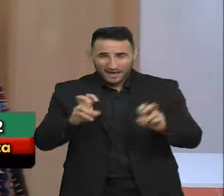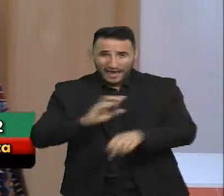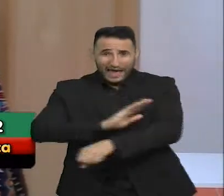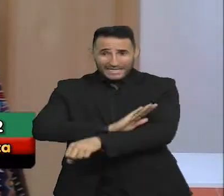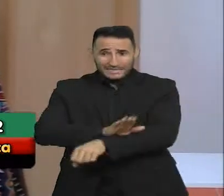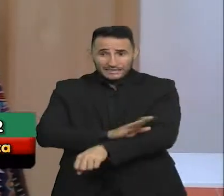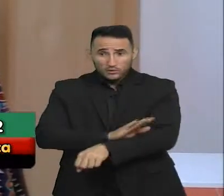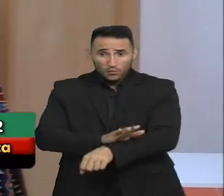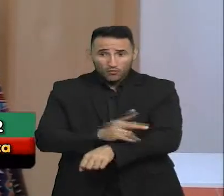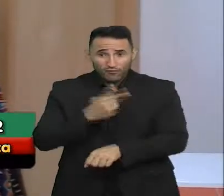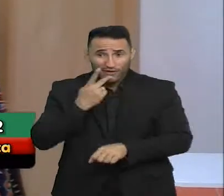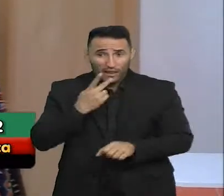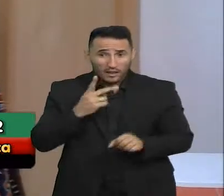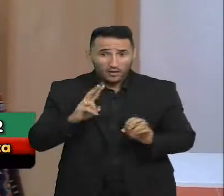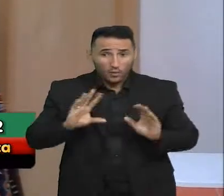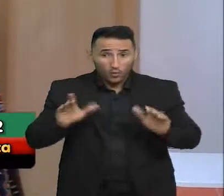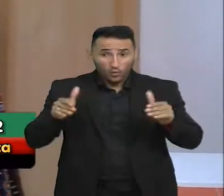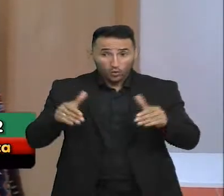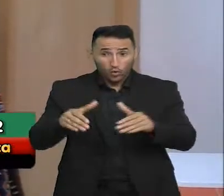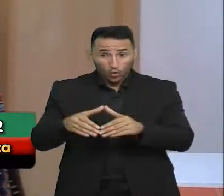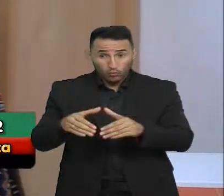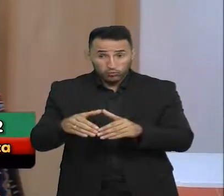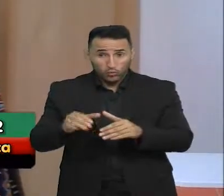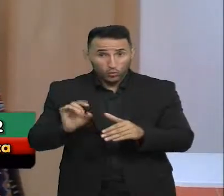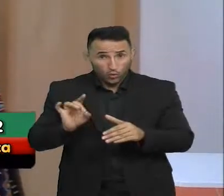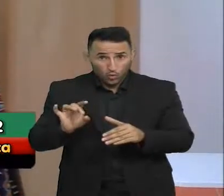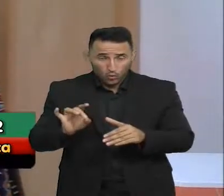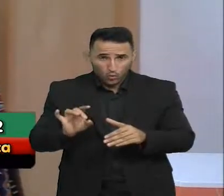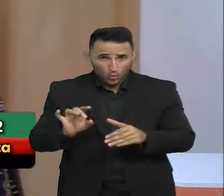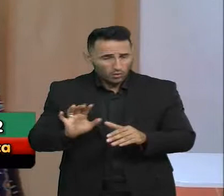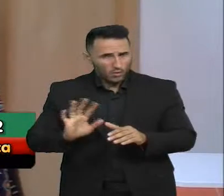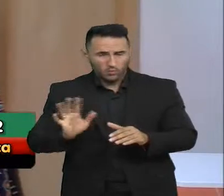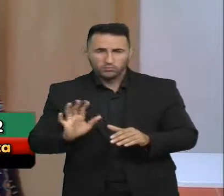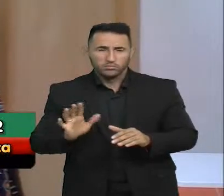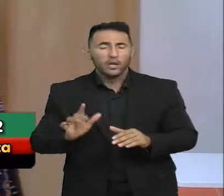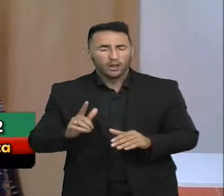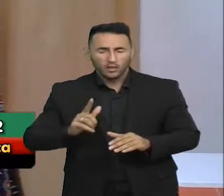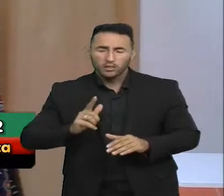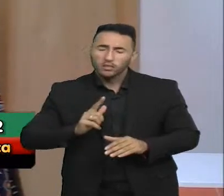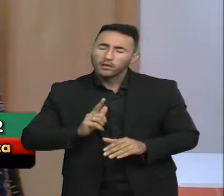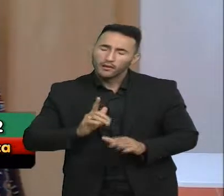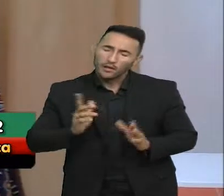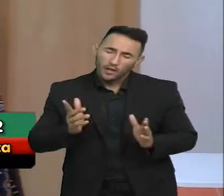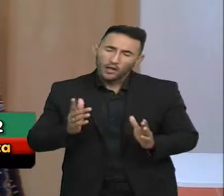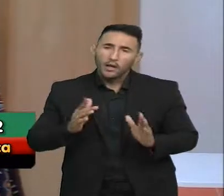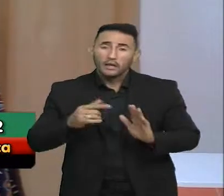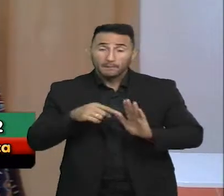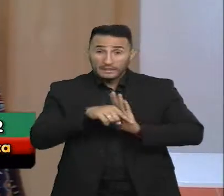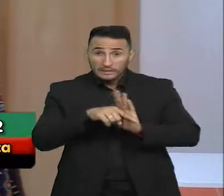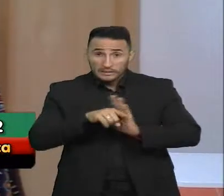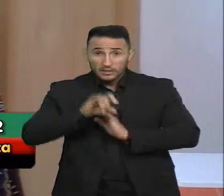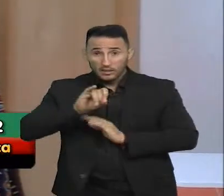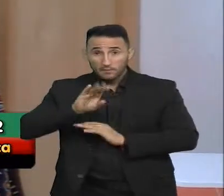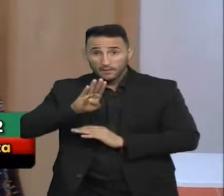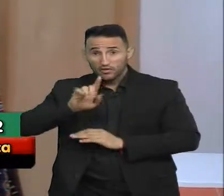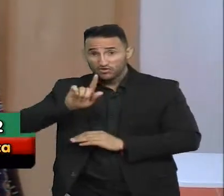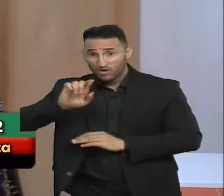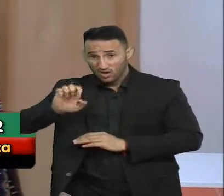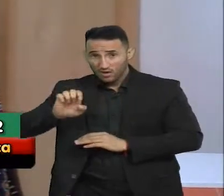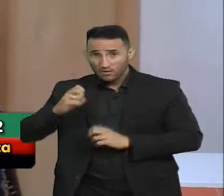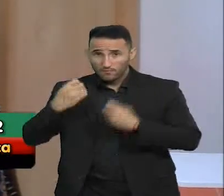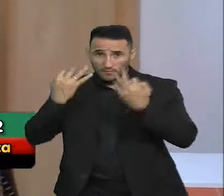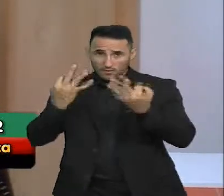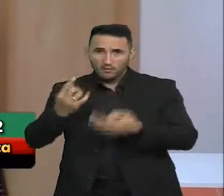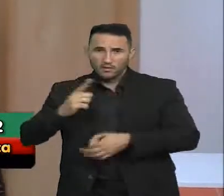um segmento hoje da população. Se nós temos, né, de acordo com o IBGE, 56%